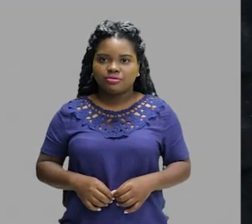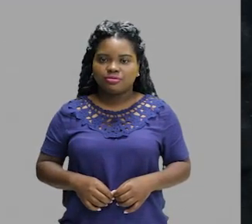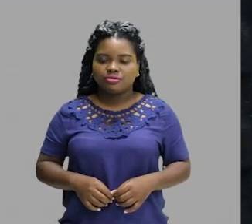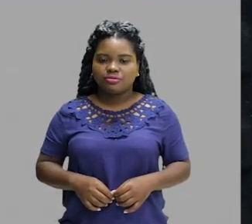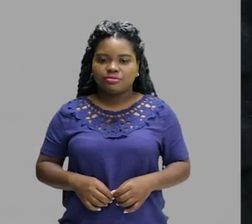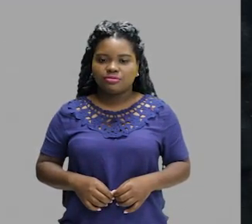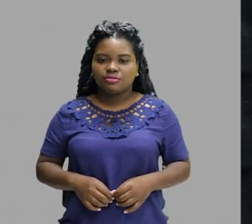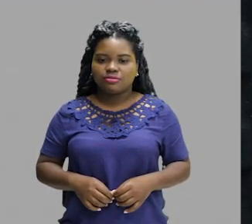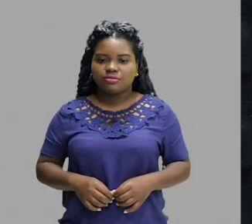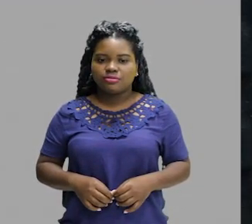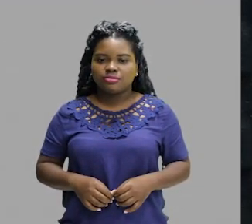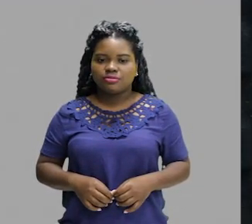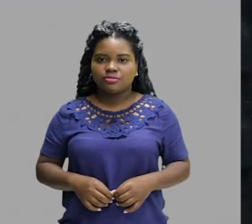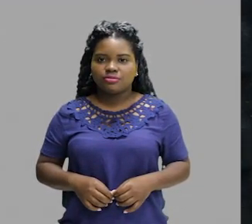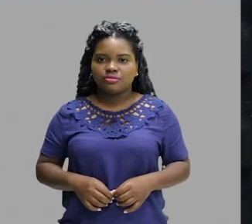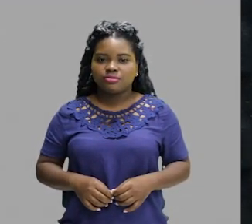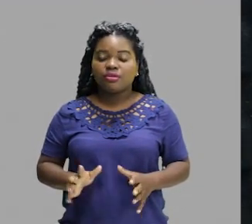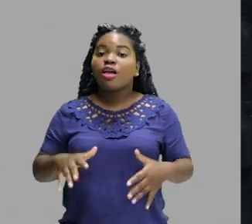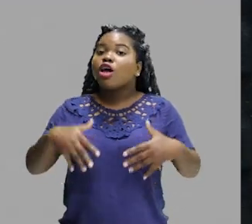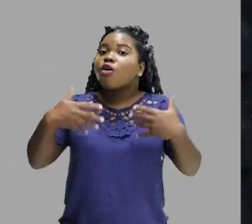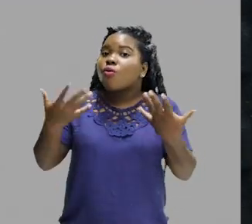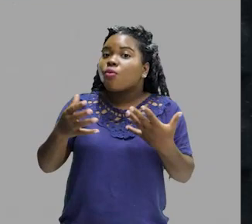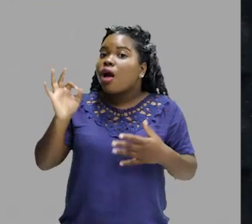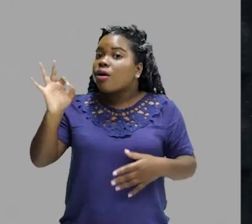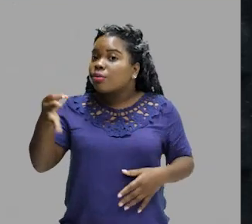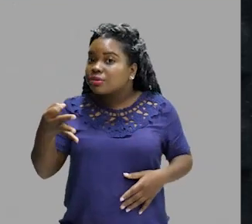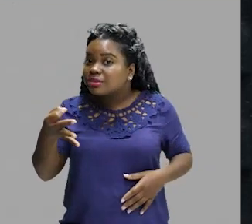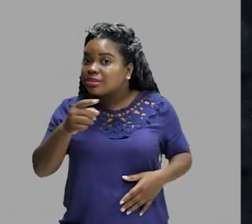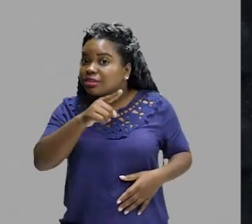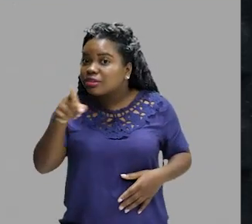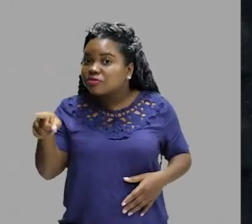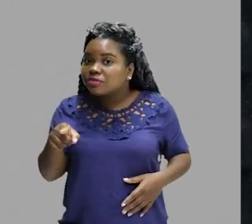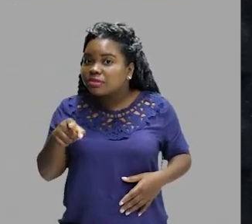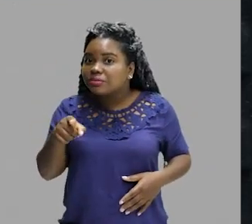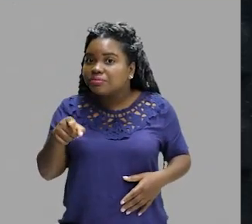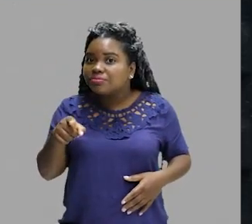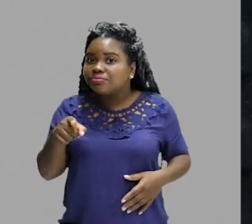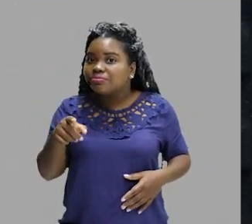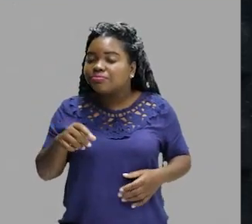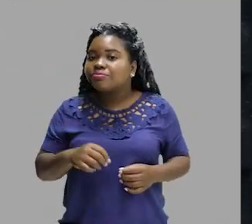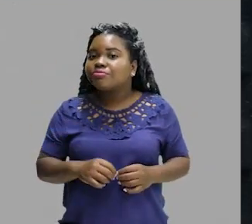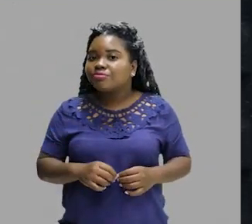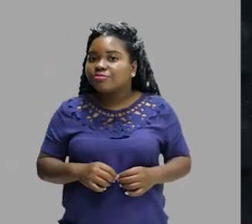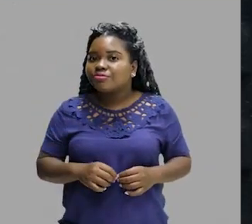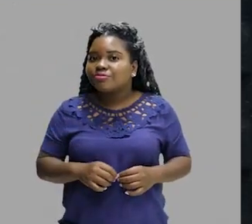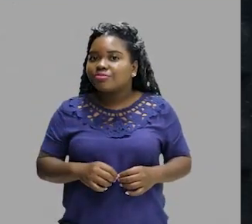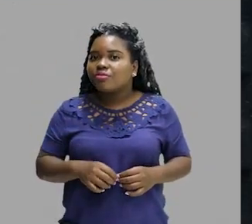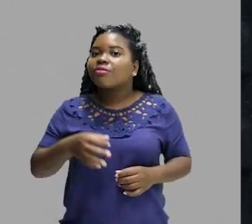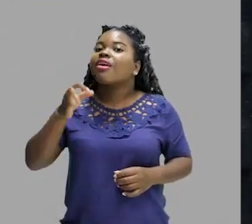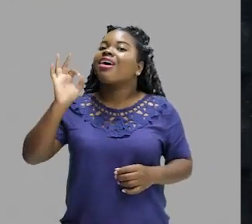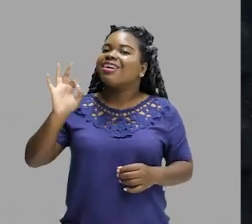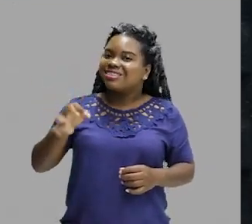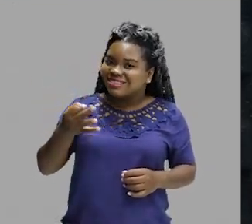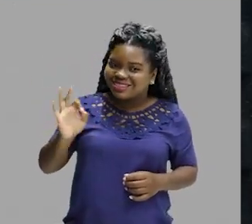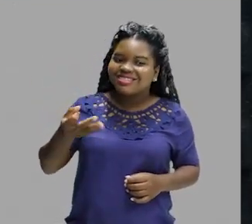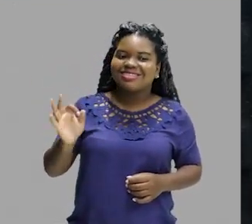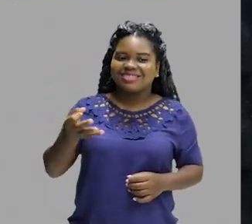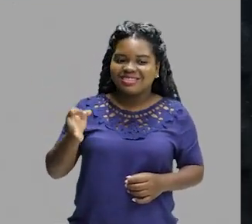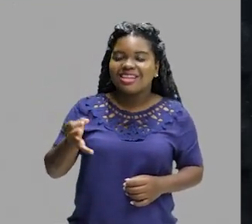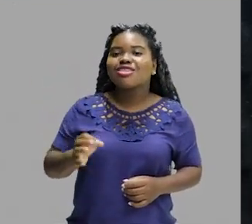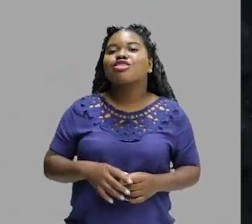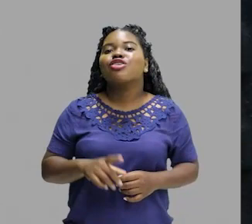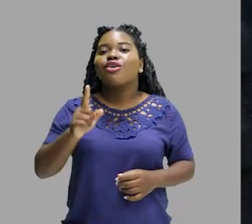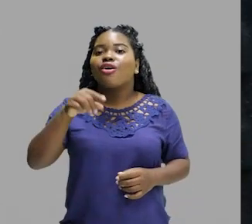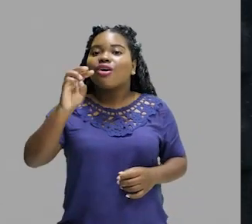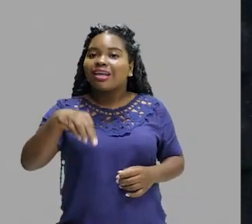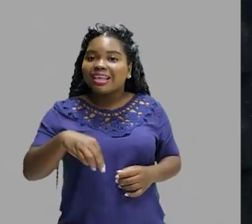Vamos voltar aqui? Qual foi a alternativa que vocês identificaram como correta? Acertou, então, quem foi e disse